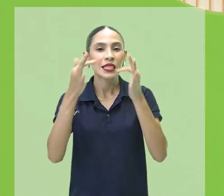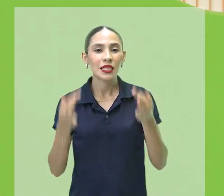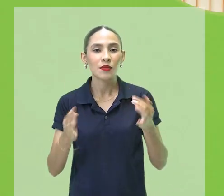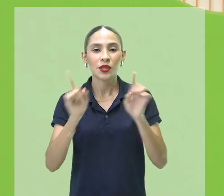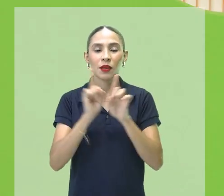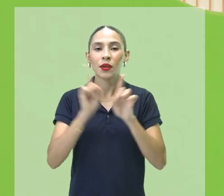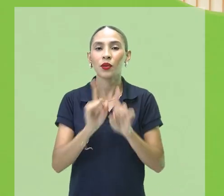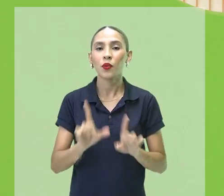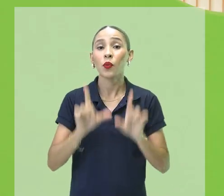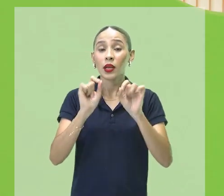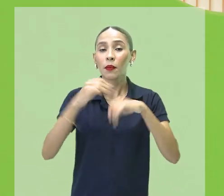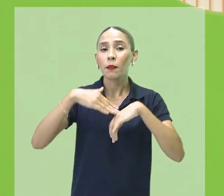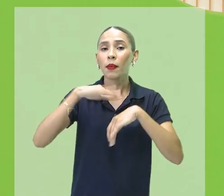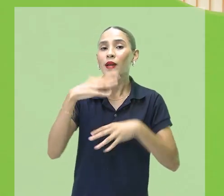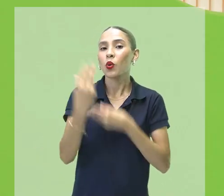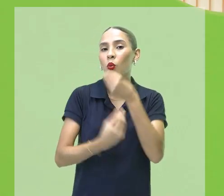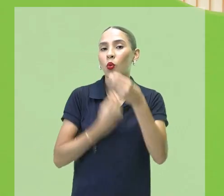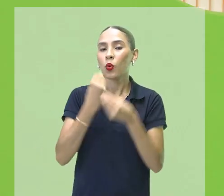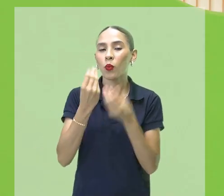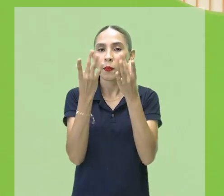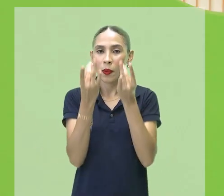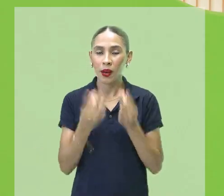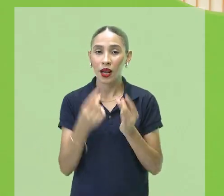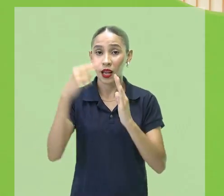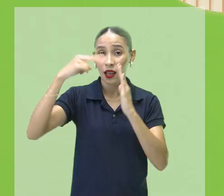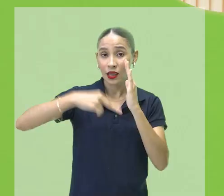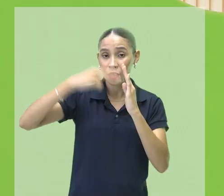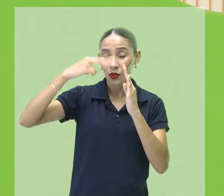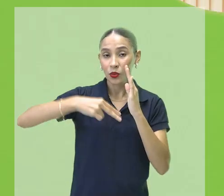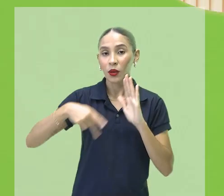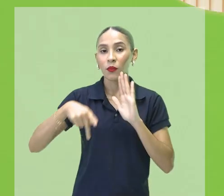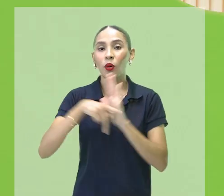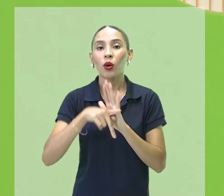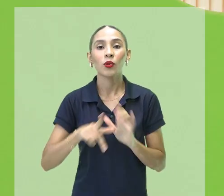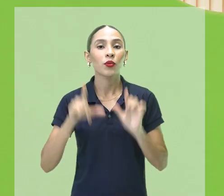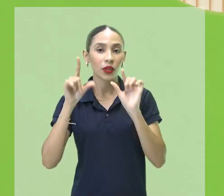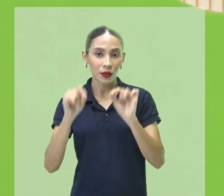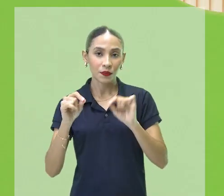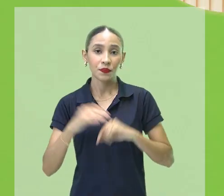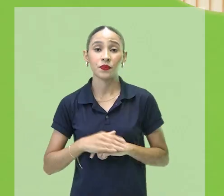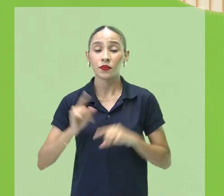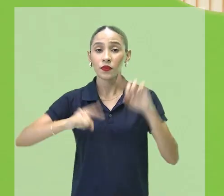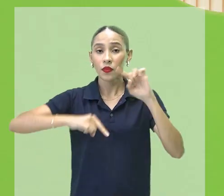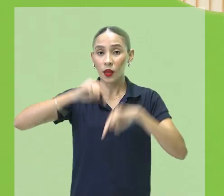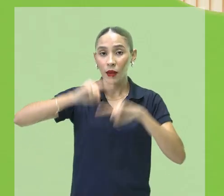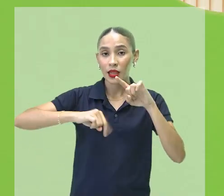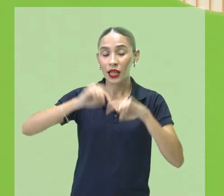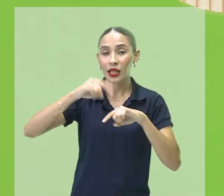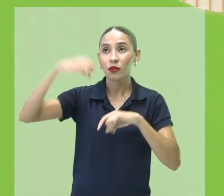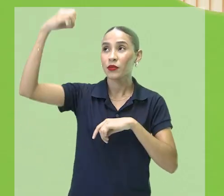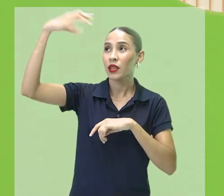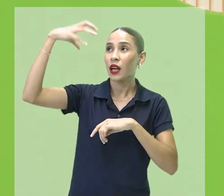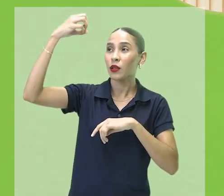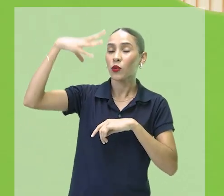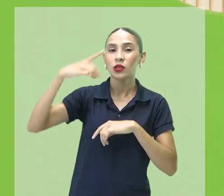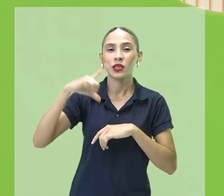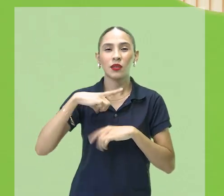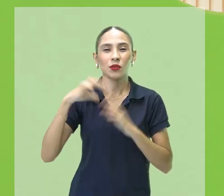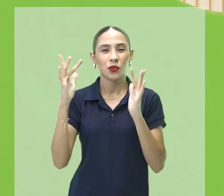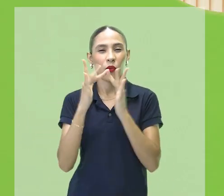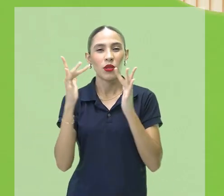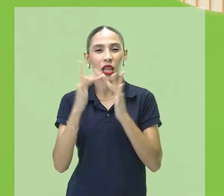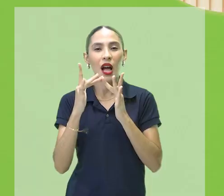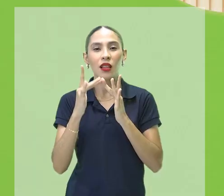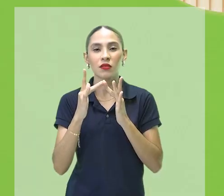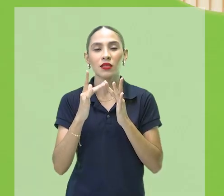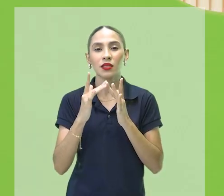né, mas como é que funciona a leitura dos objetos, né, da luz que entra, a luz dos